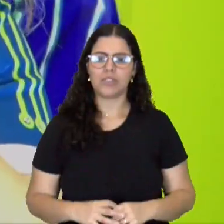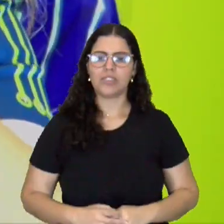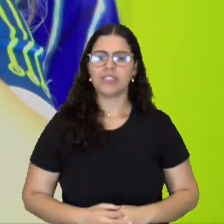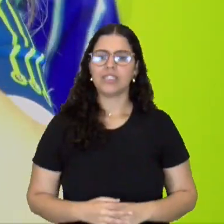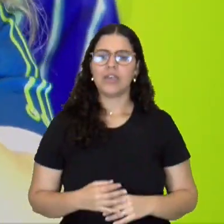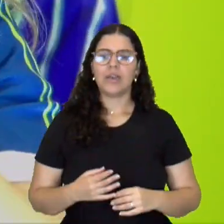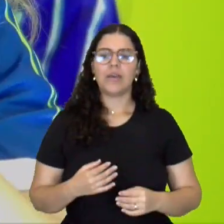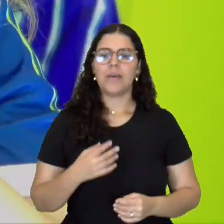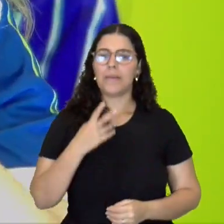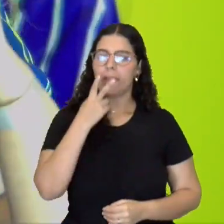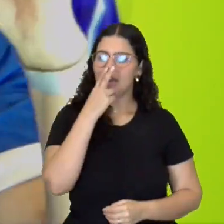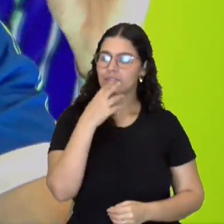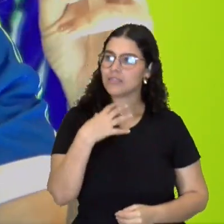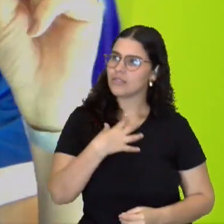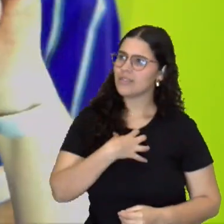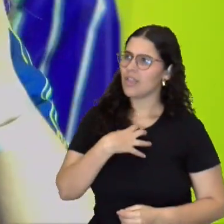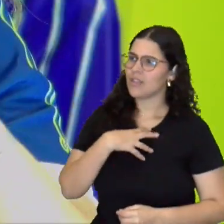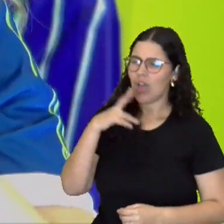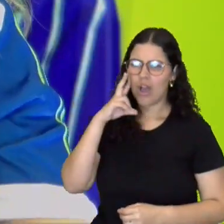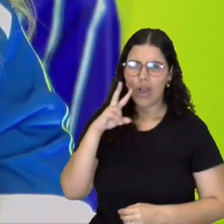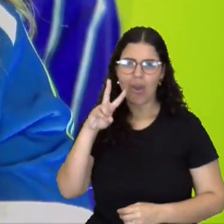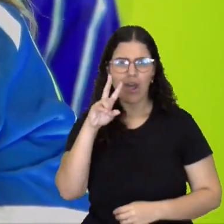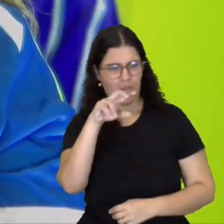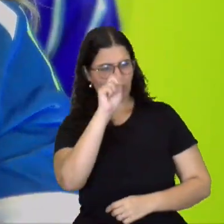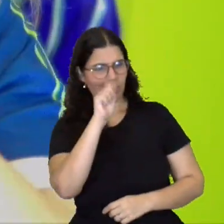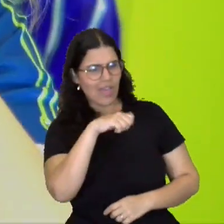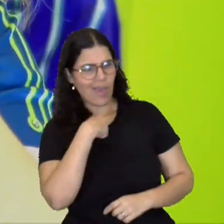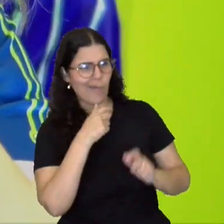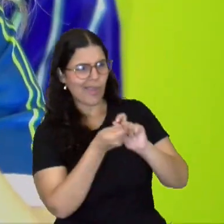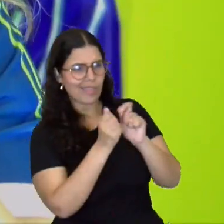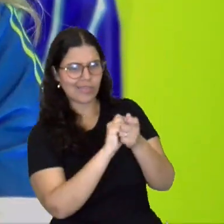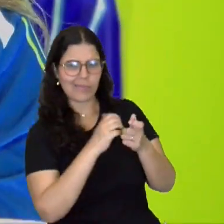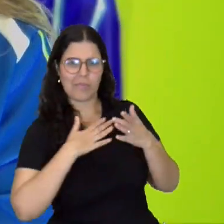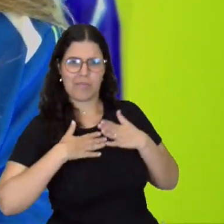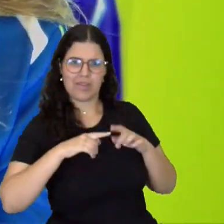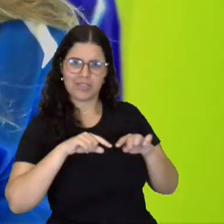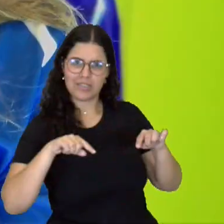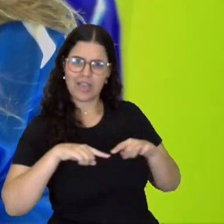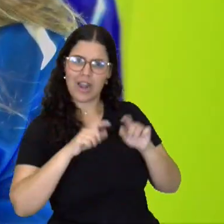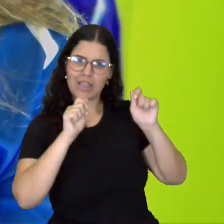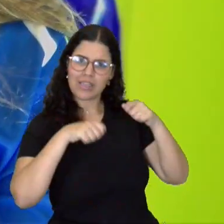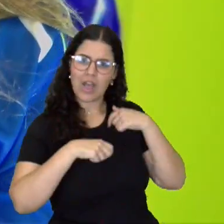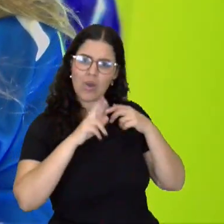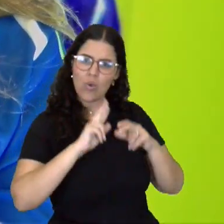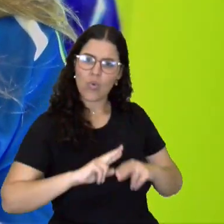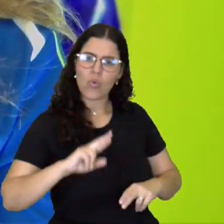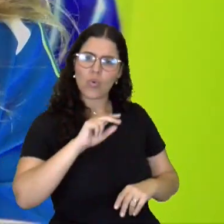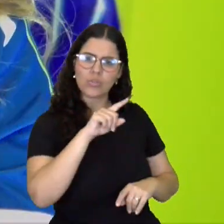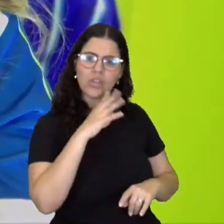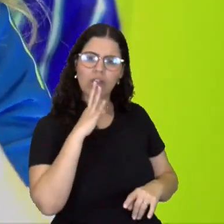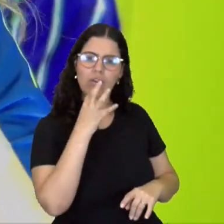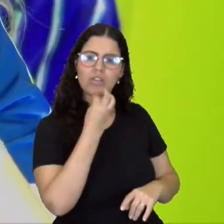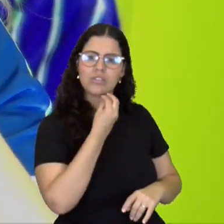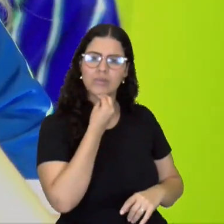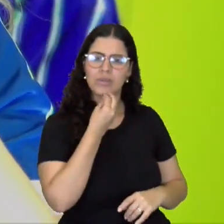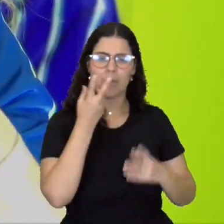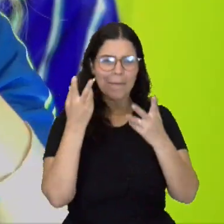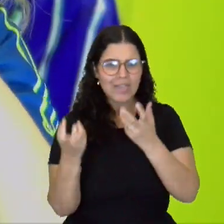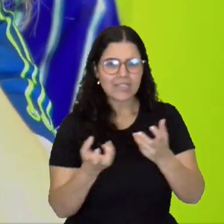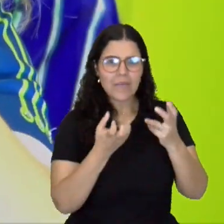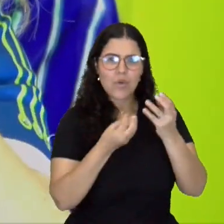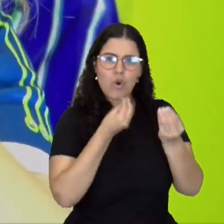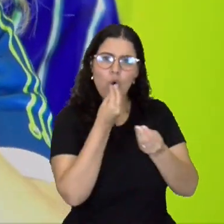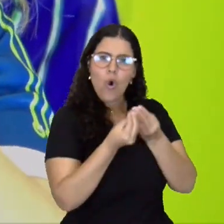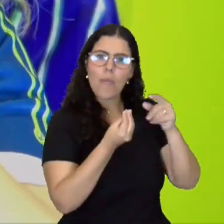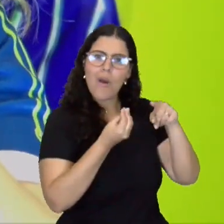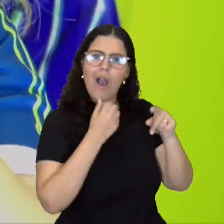assim, eita, eu posso fazer isso, eita, eu posso trabalhar com isso. Vejo o brilho nos olhos dos estudantes, que eu acho que é isso que me toca. Quando eu